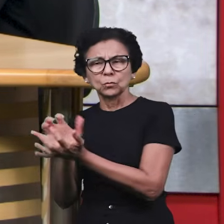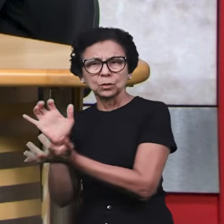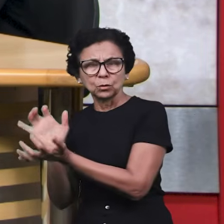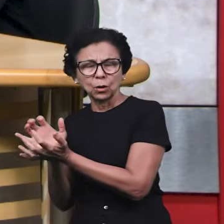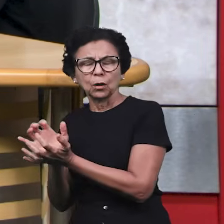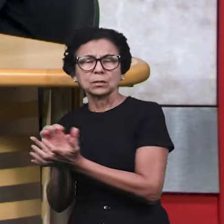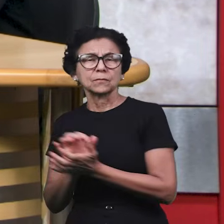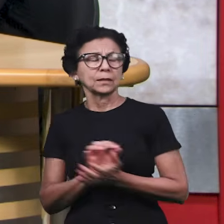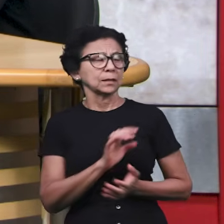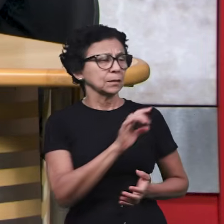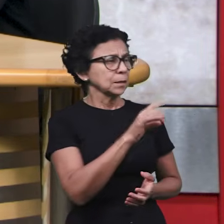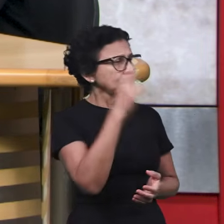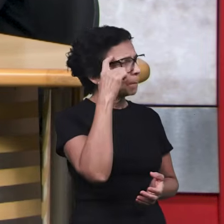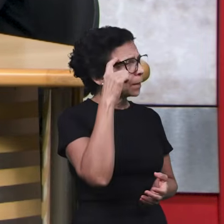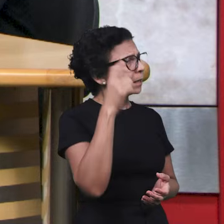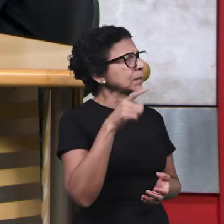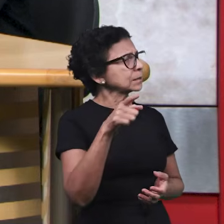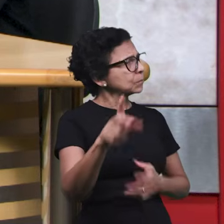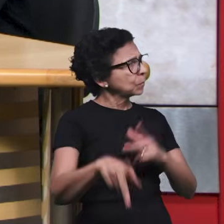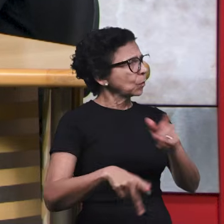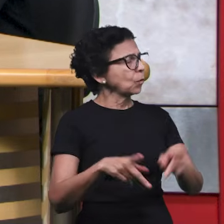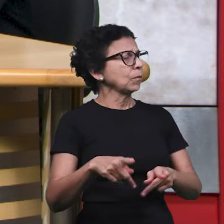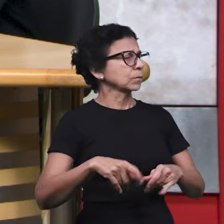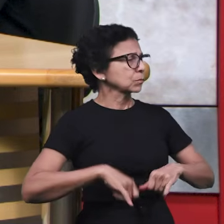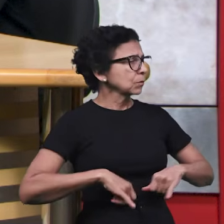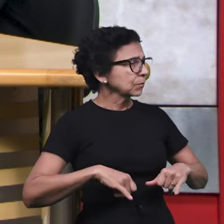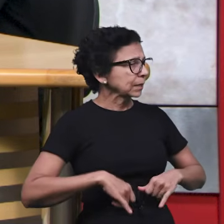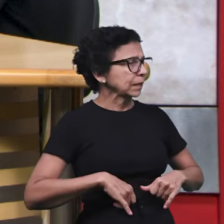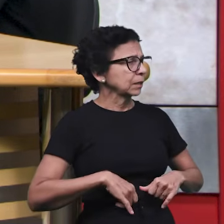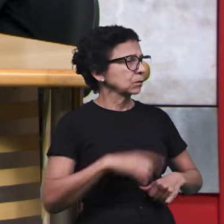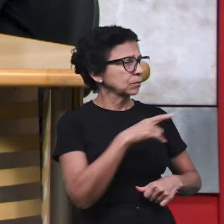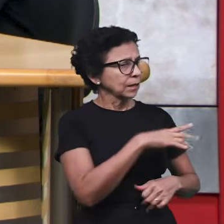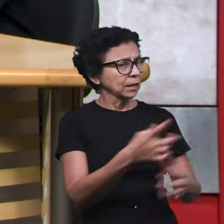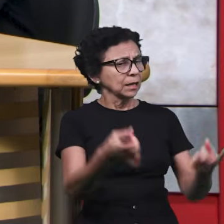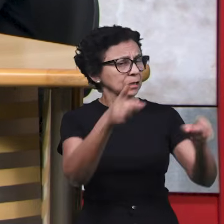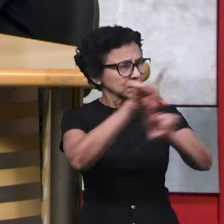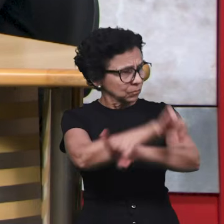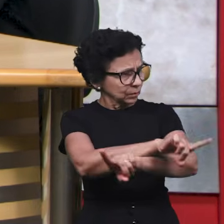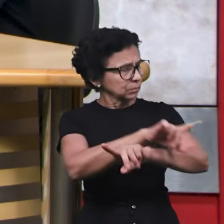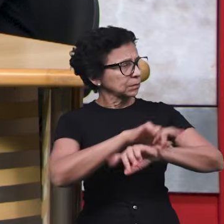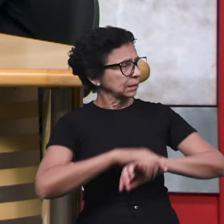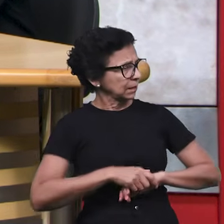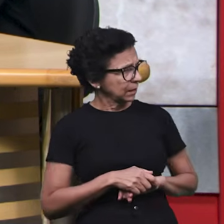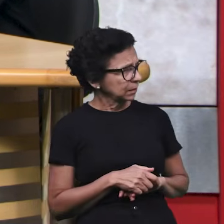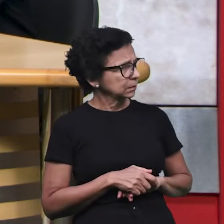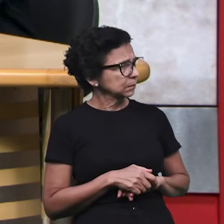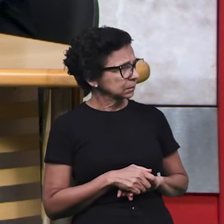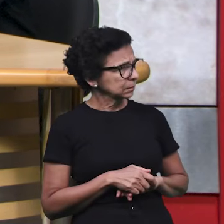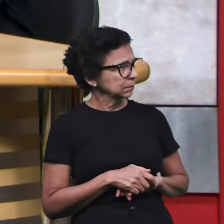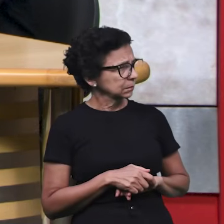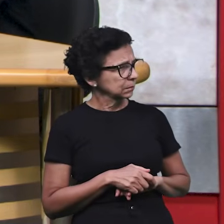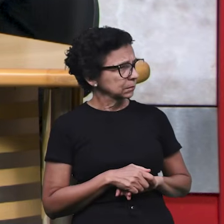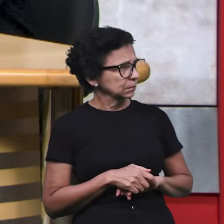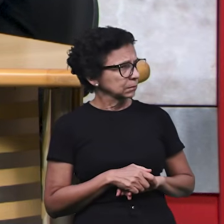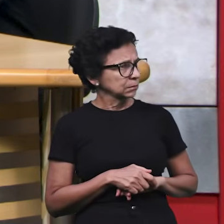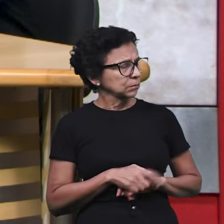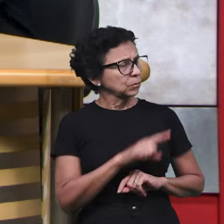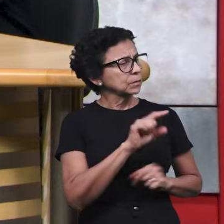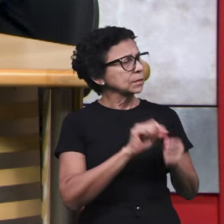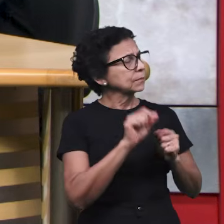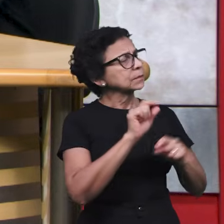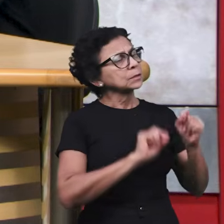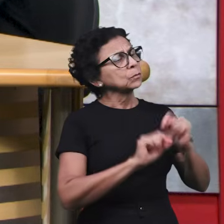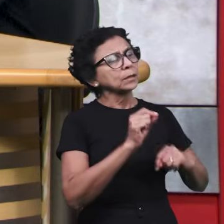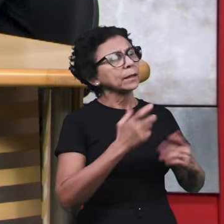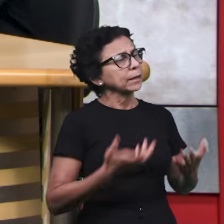te servir. Né? E o conselho do outro: não, você é o rei. Que história é essa, rapaz? Opiniões completamente diversas, completamente opostas.